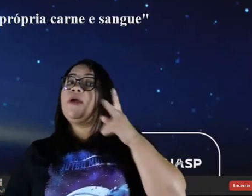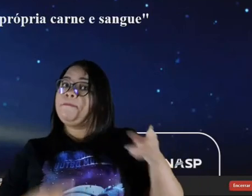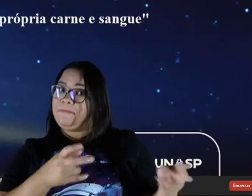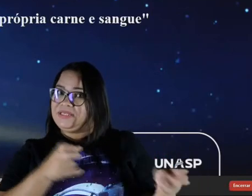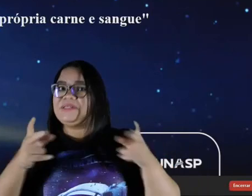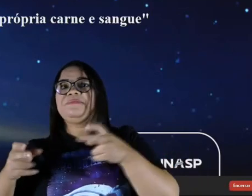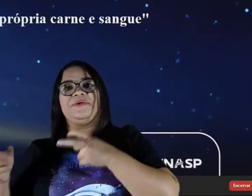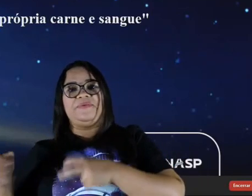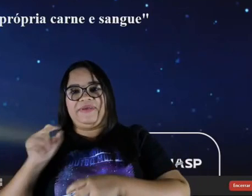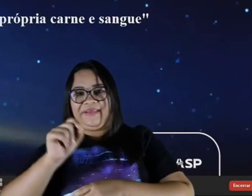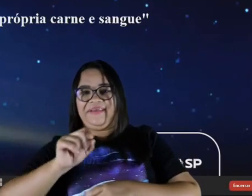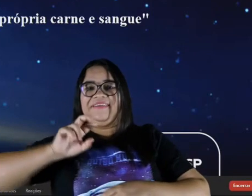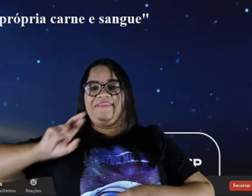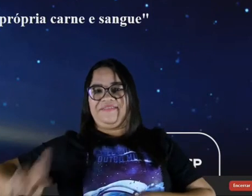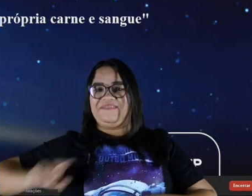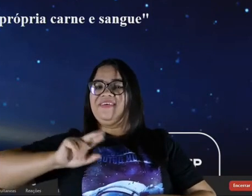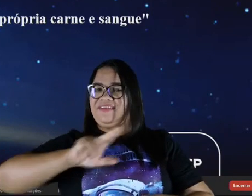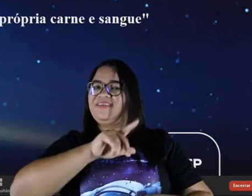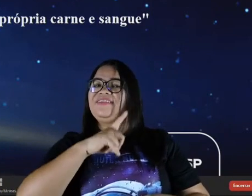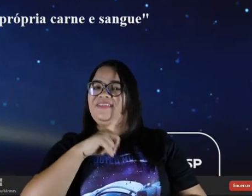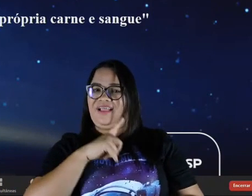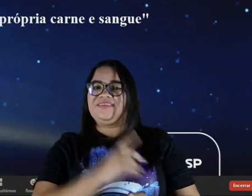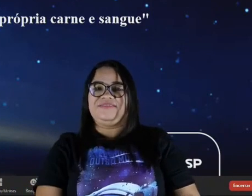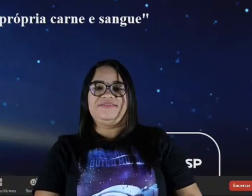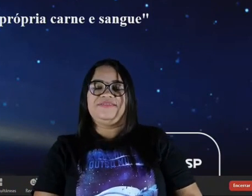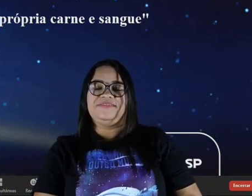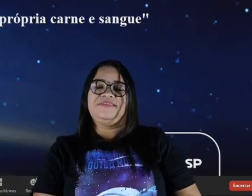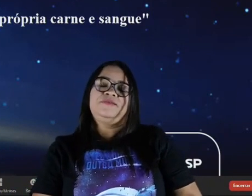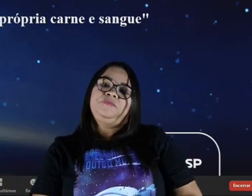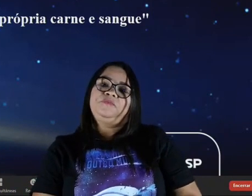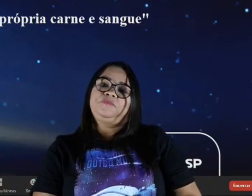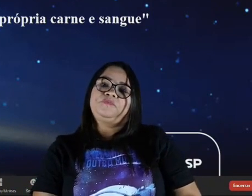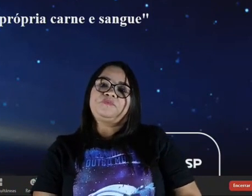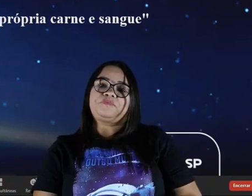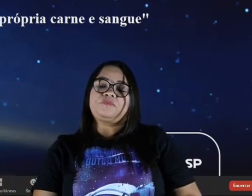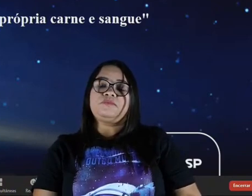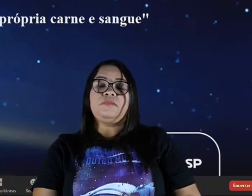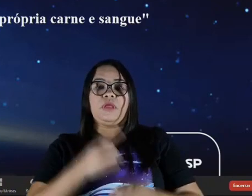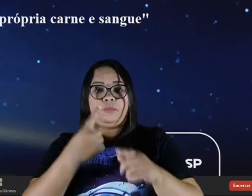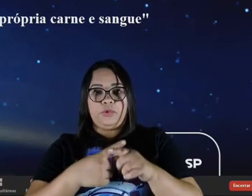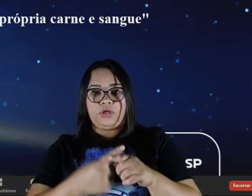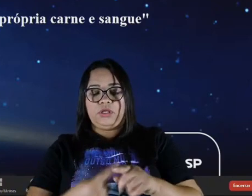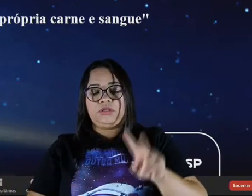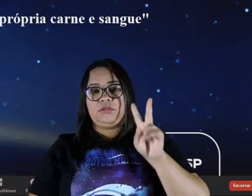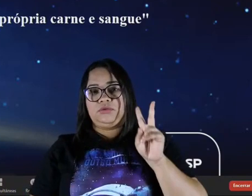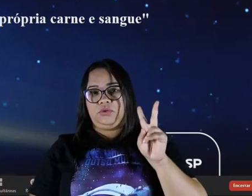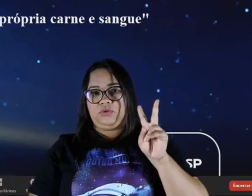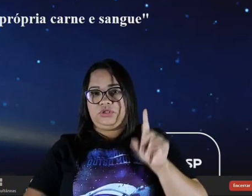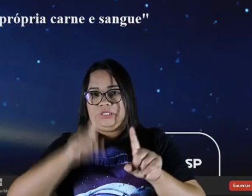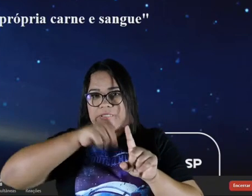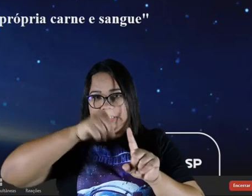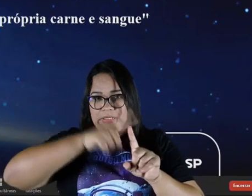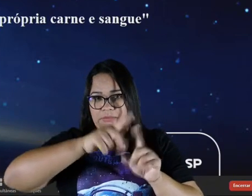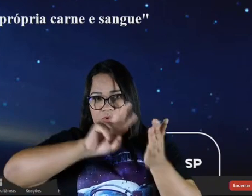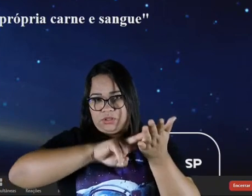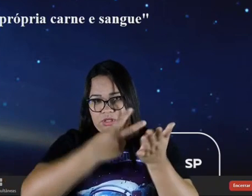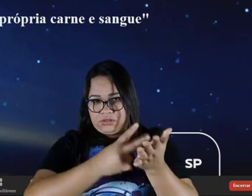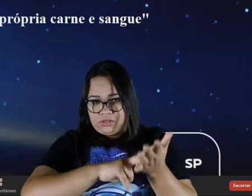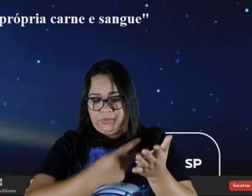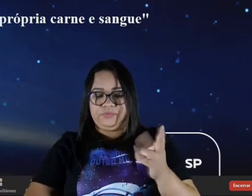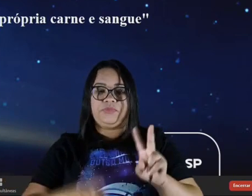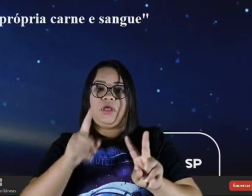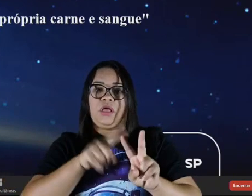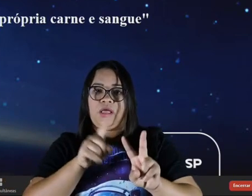diferença entre as Bíblias. Eu vou explicar para você. Grosso modo, há dois tipos de tradução. As traduções formais e